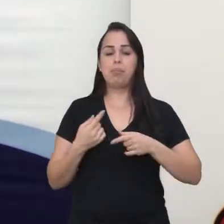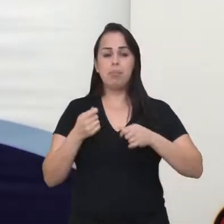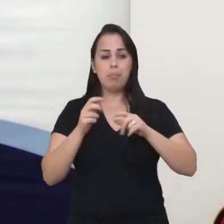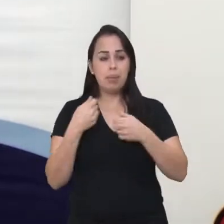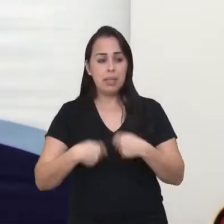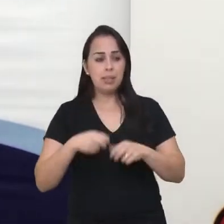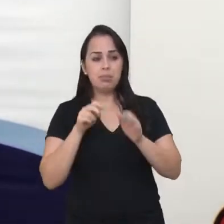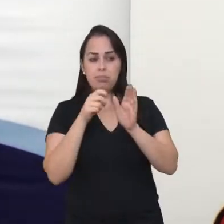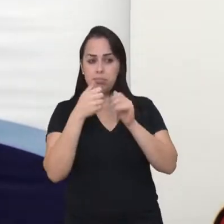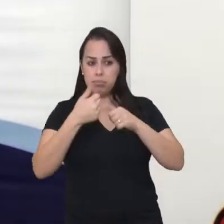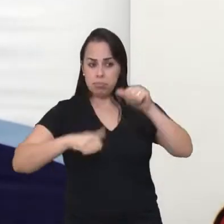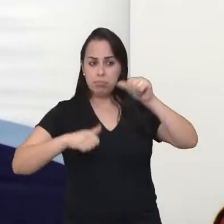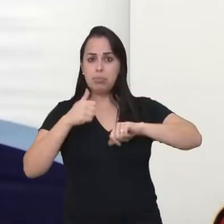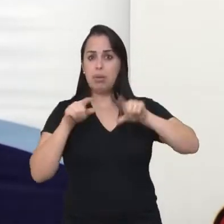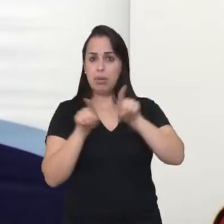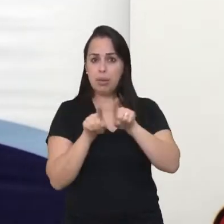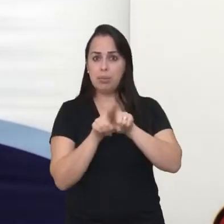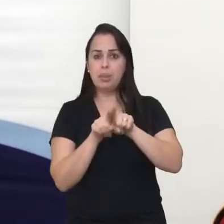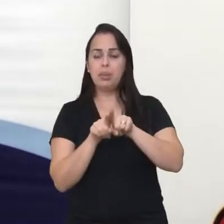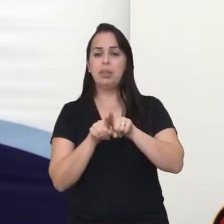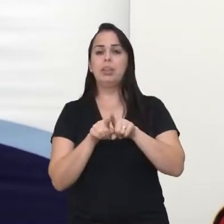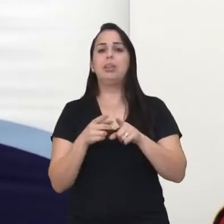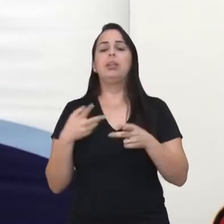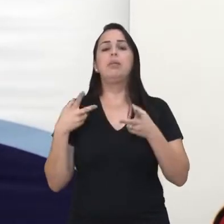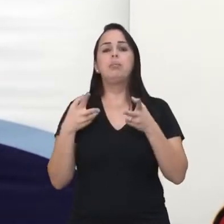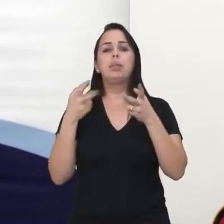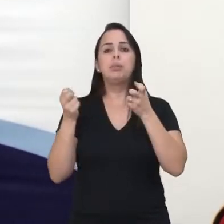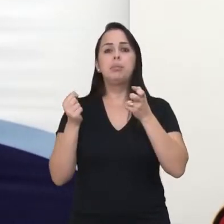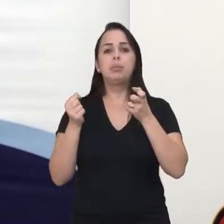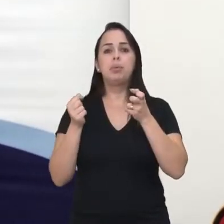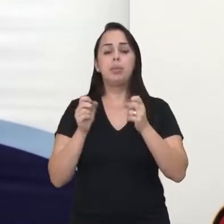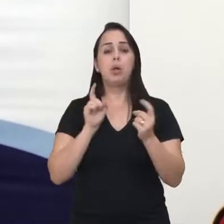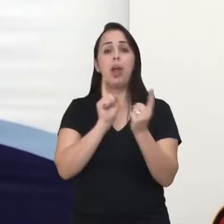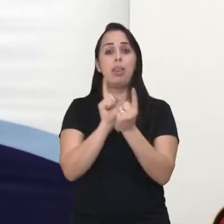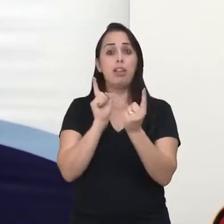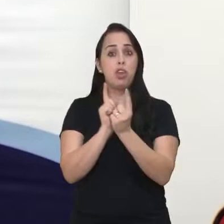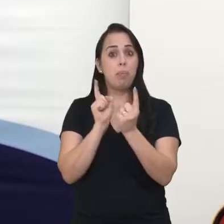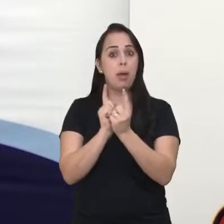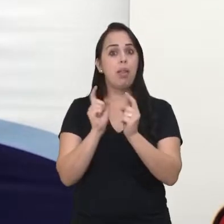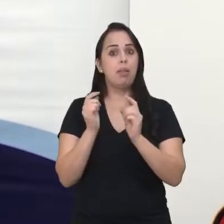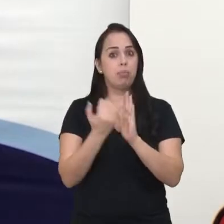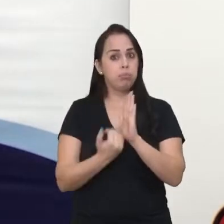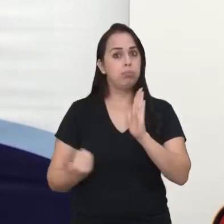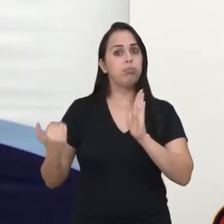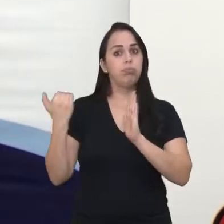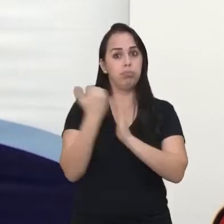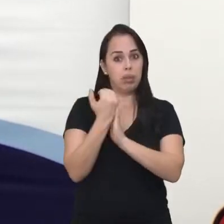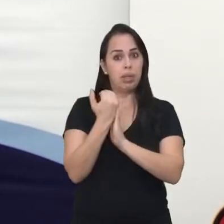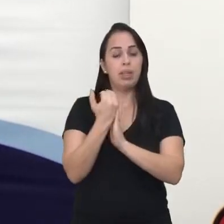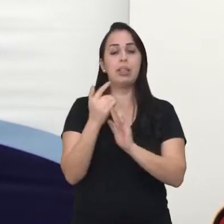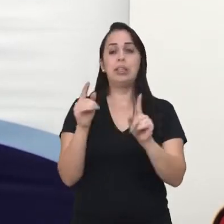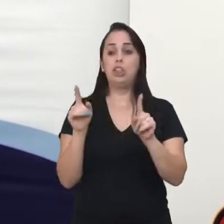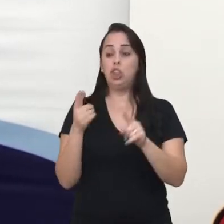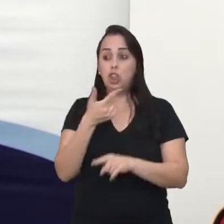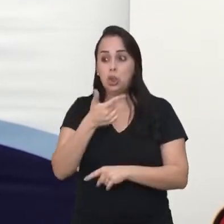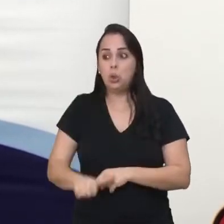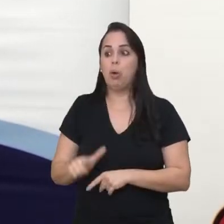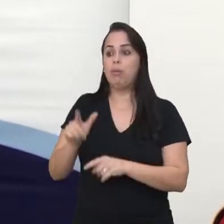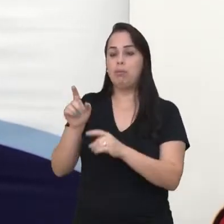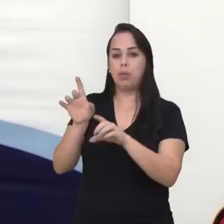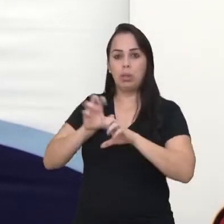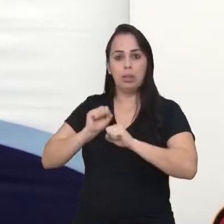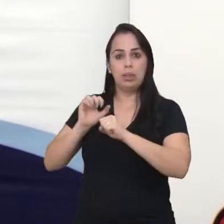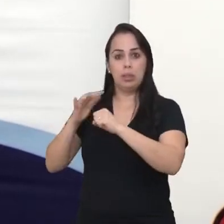ser avaliadas também. E o que a gente notou? Aumento das demandas de atendimento, aumento novamente dos casos